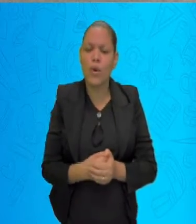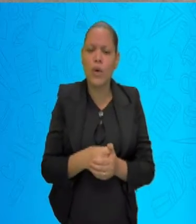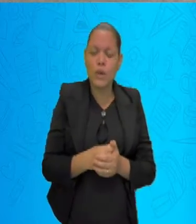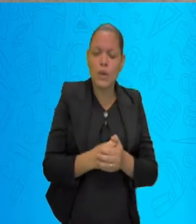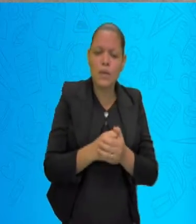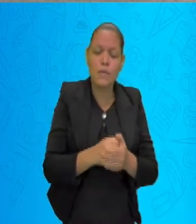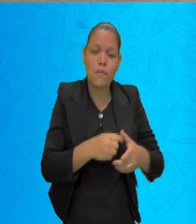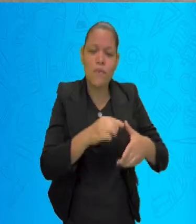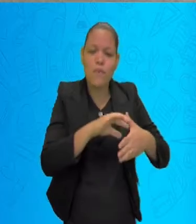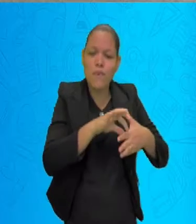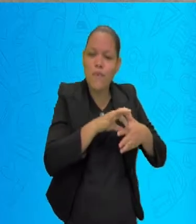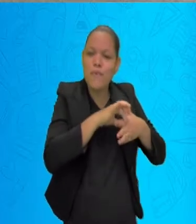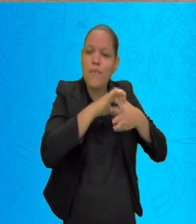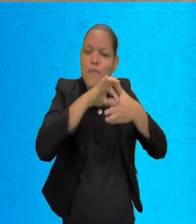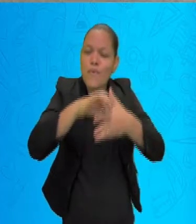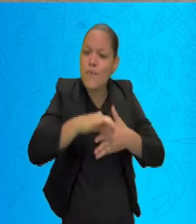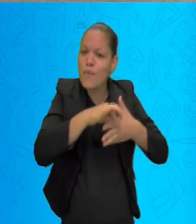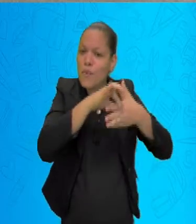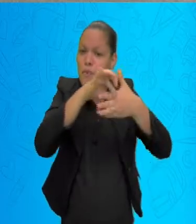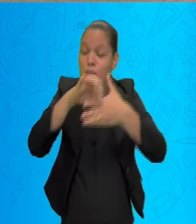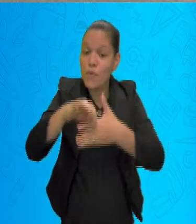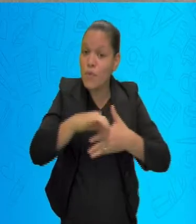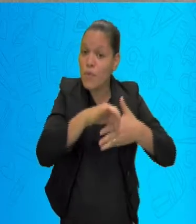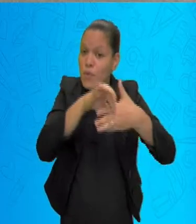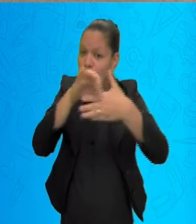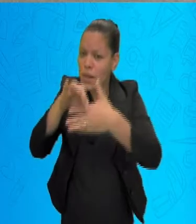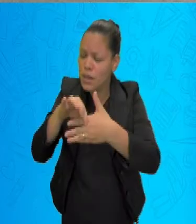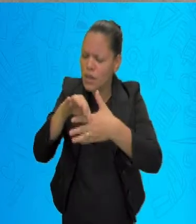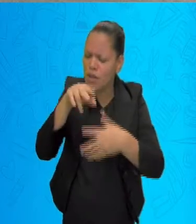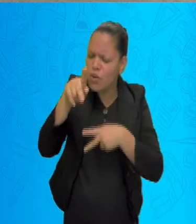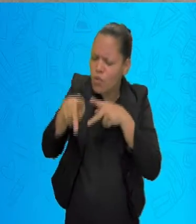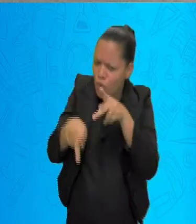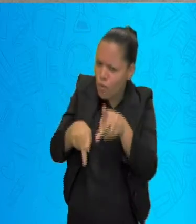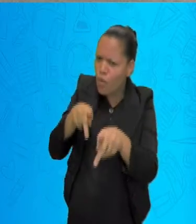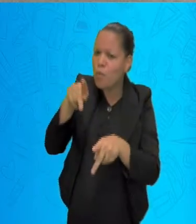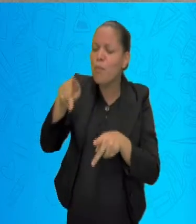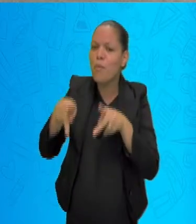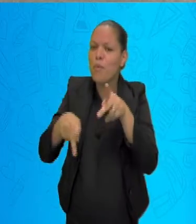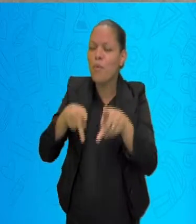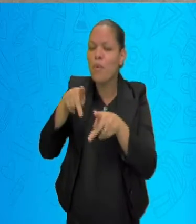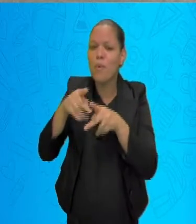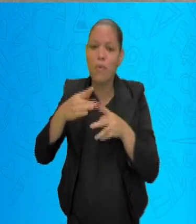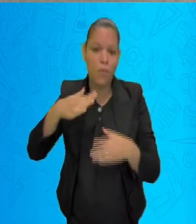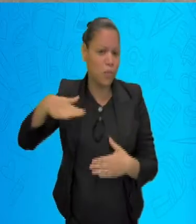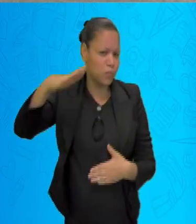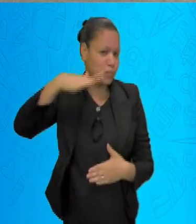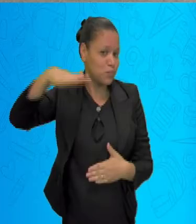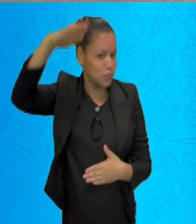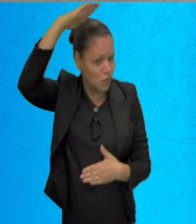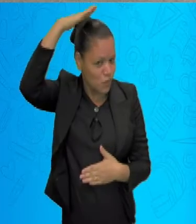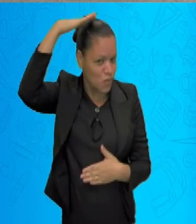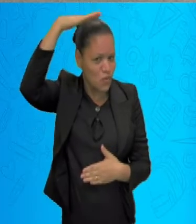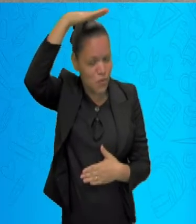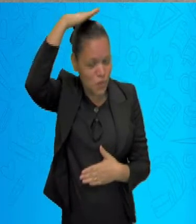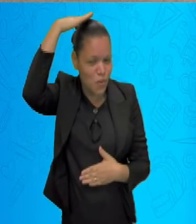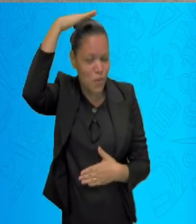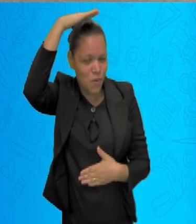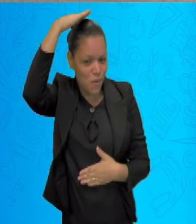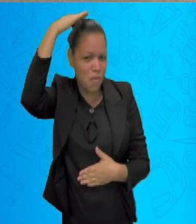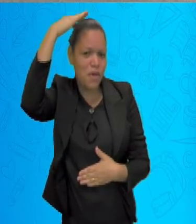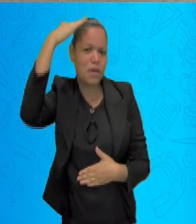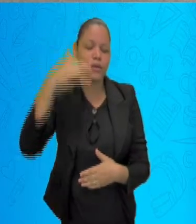longos anos e passaria por diversas fases e dificuldades até resultar